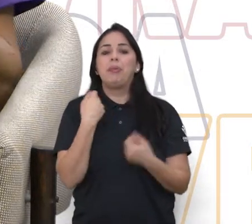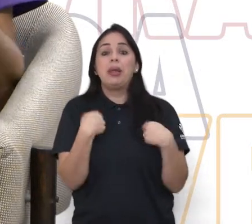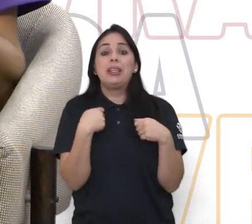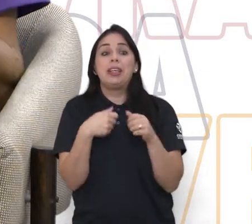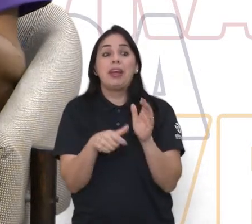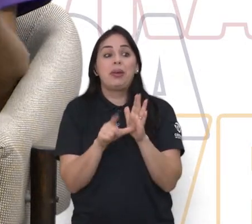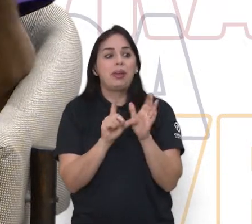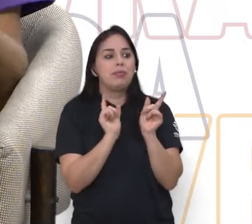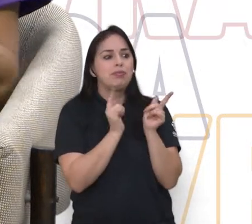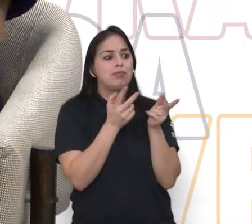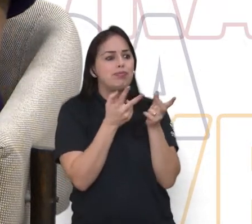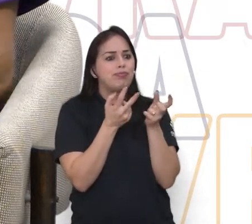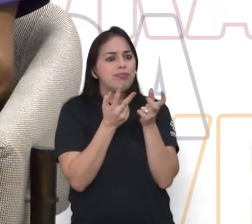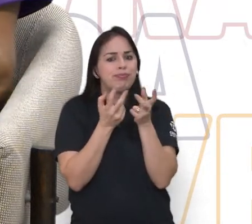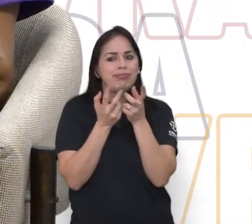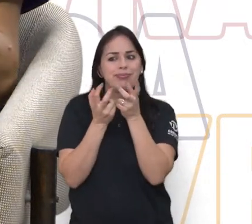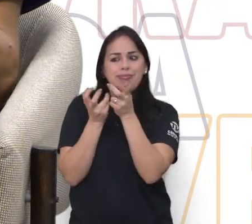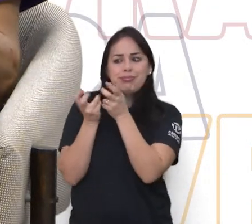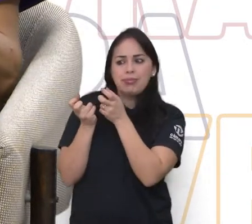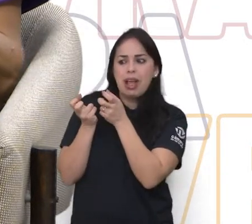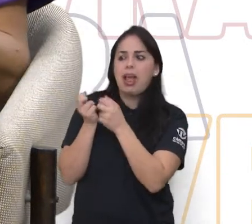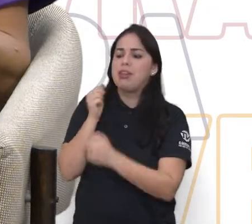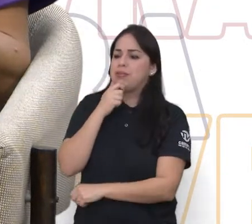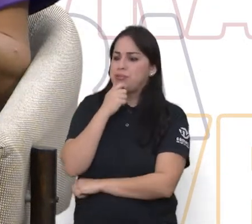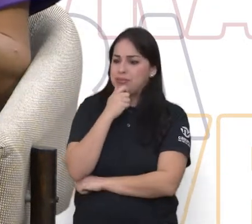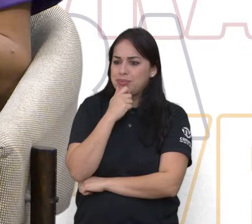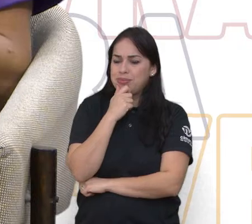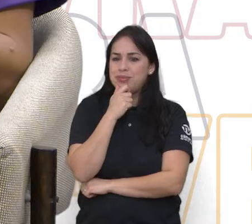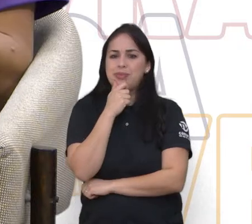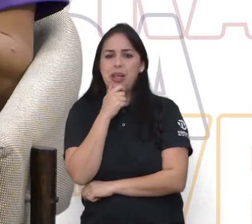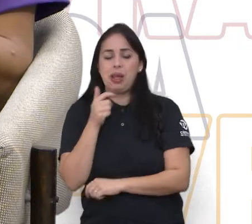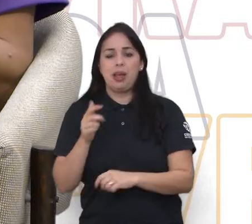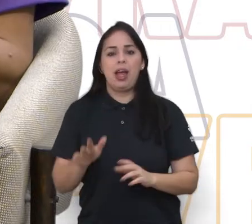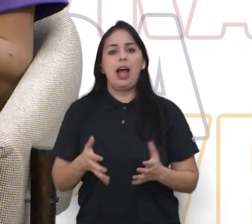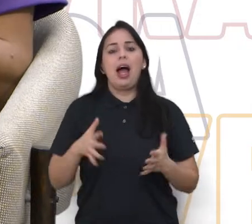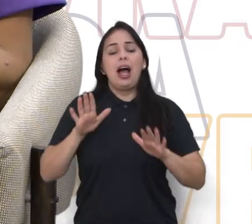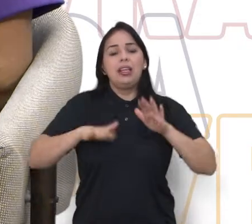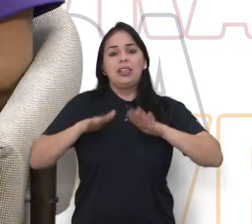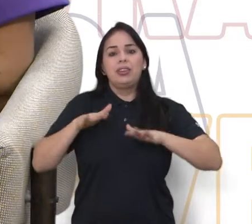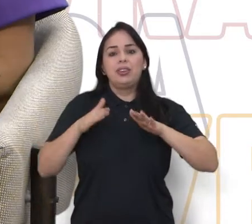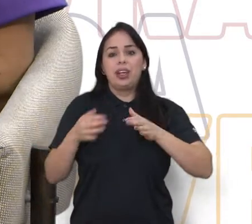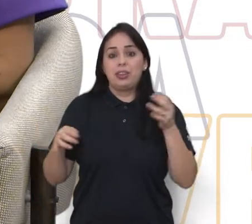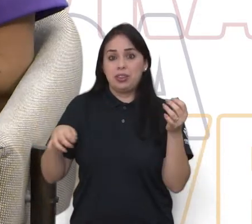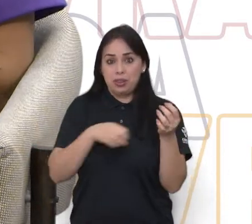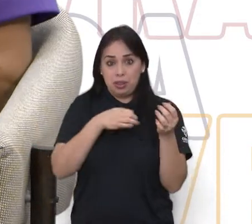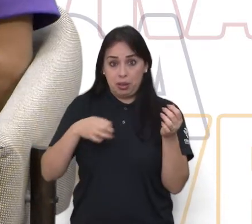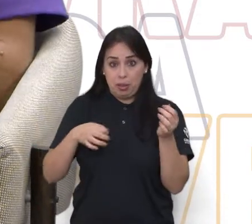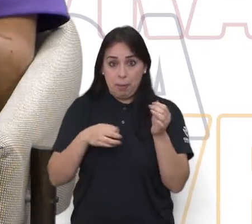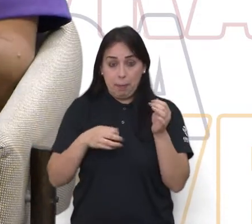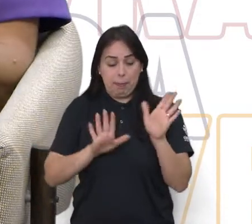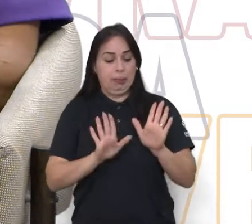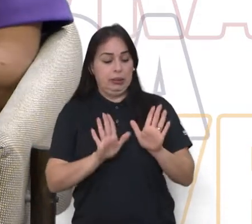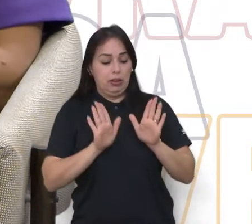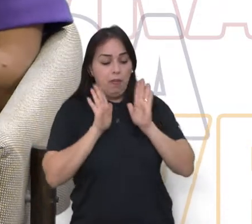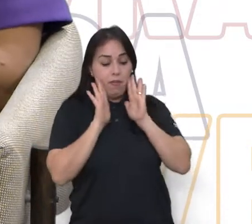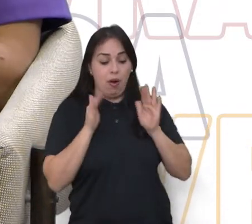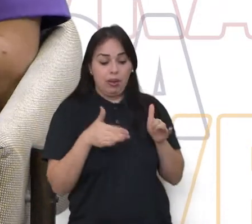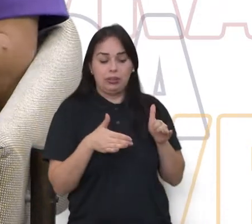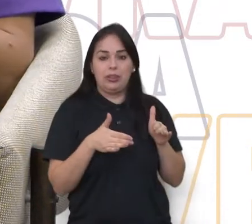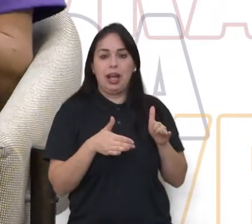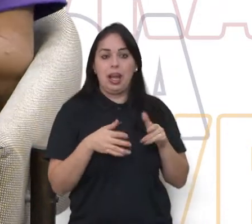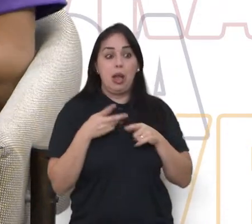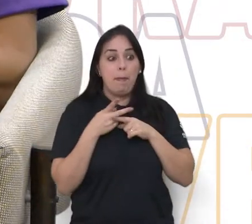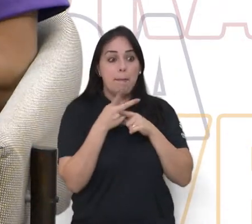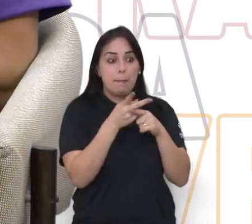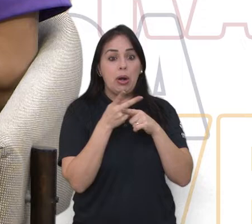para entender quais os materiais que estão mais fáceis. Às vezes eu quero construir um instrumento específico, aí eu vou atrás